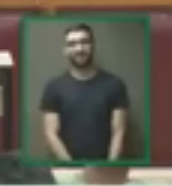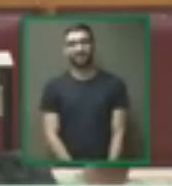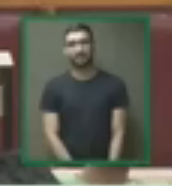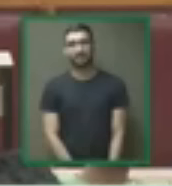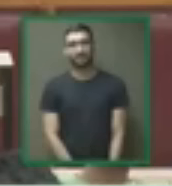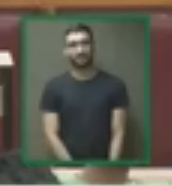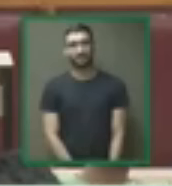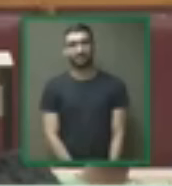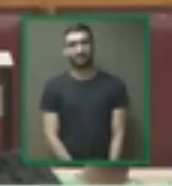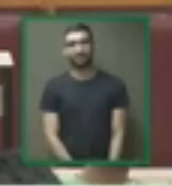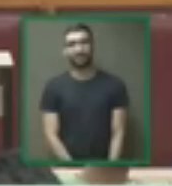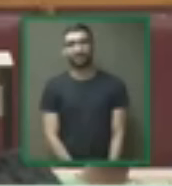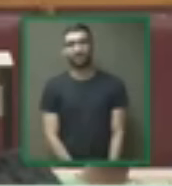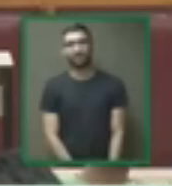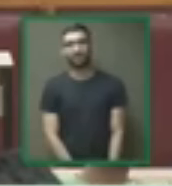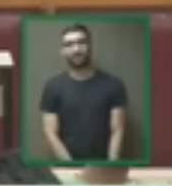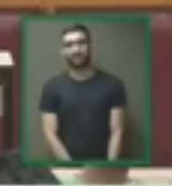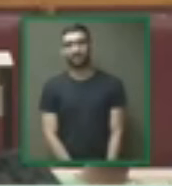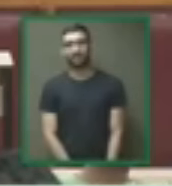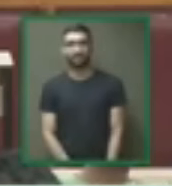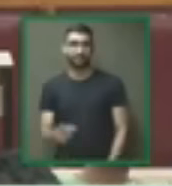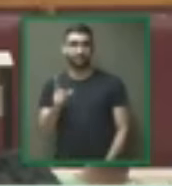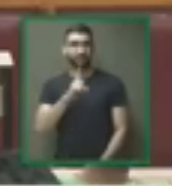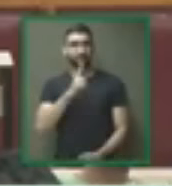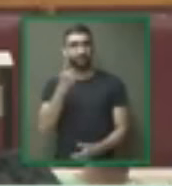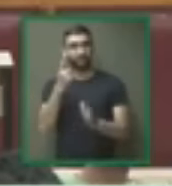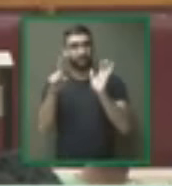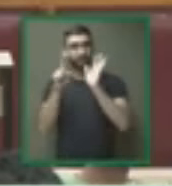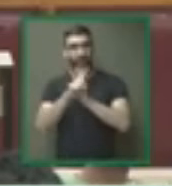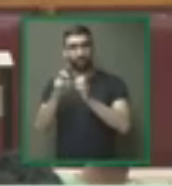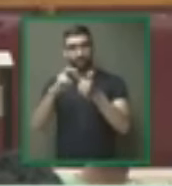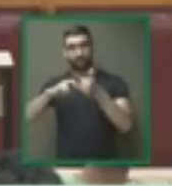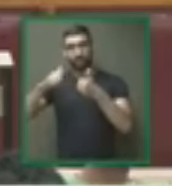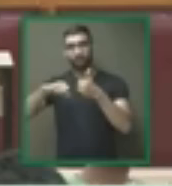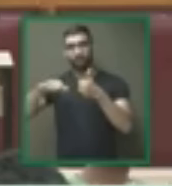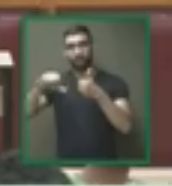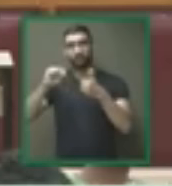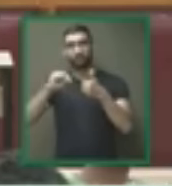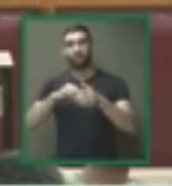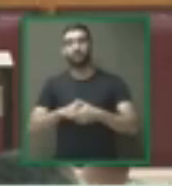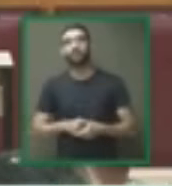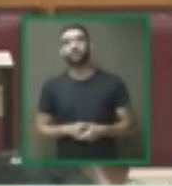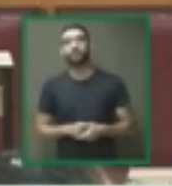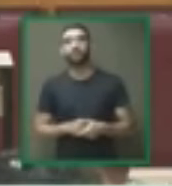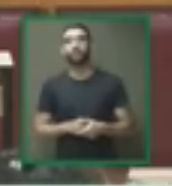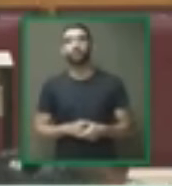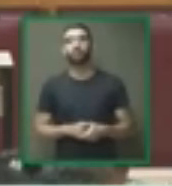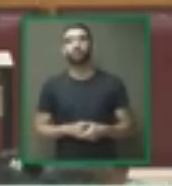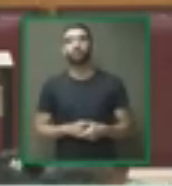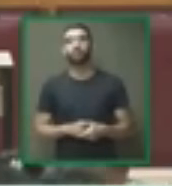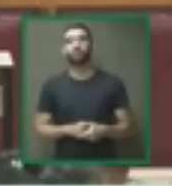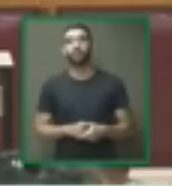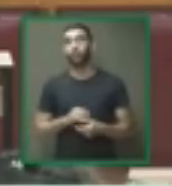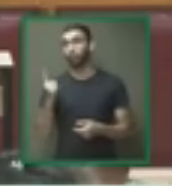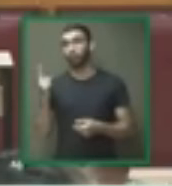Recording in progress. Ok. Wesley, tem mais uma pergunta aqui de um dos senhores jurados. O senhor